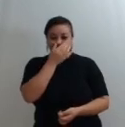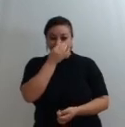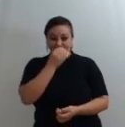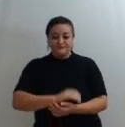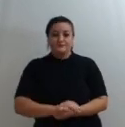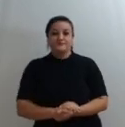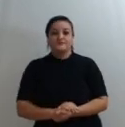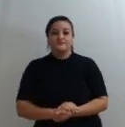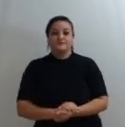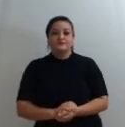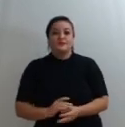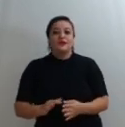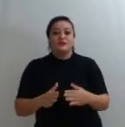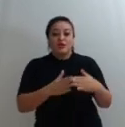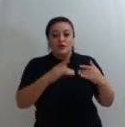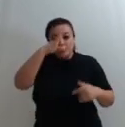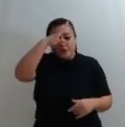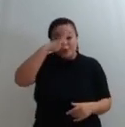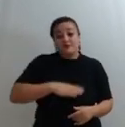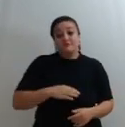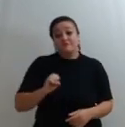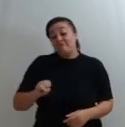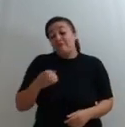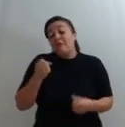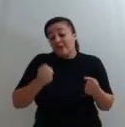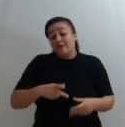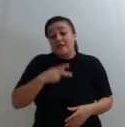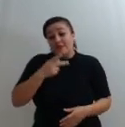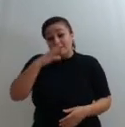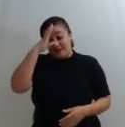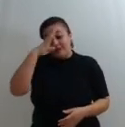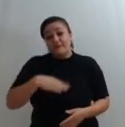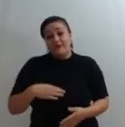dessas provas, se é que a gente pode chamar de provas,